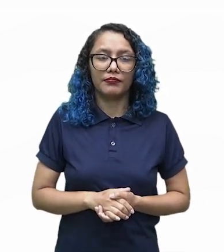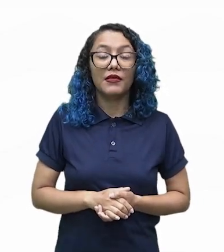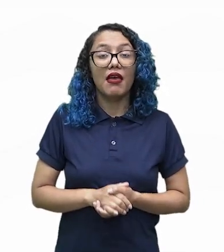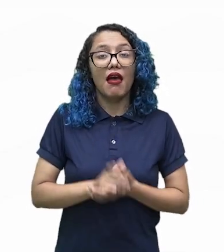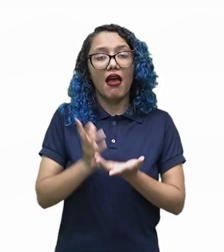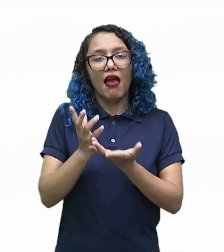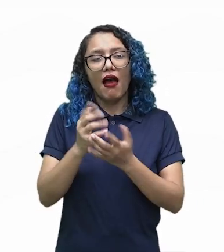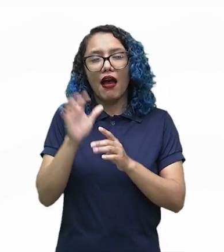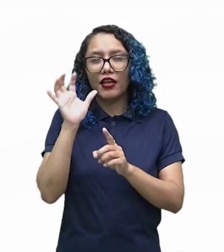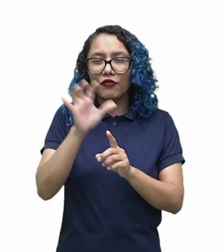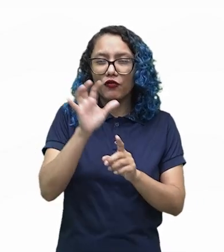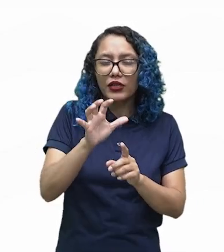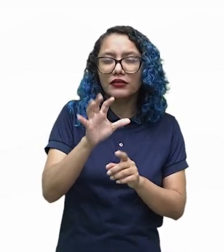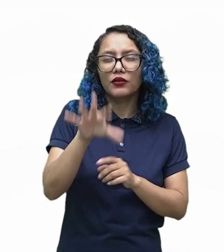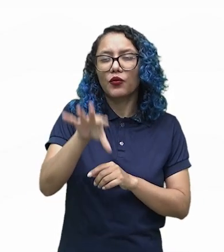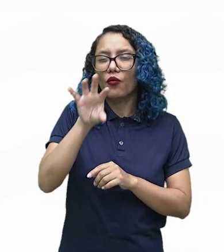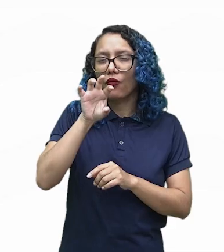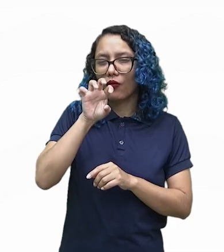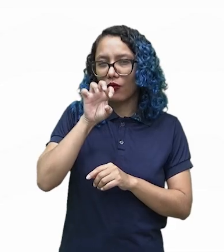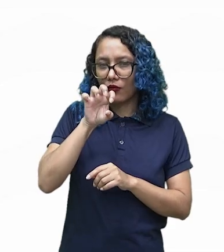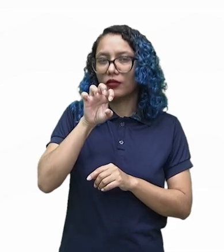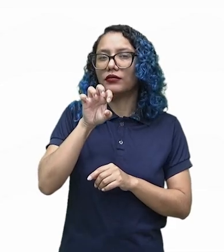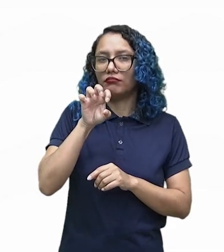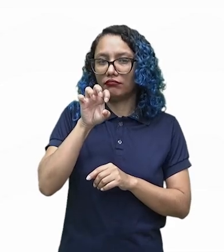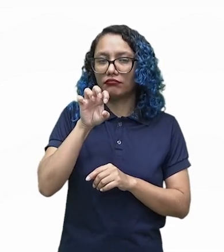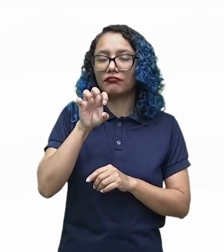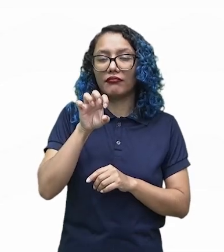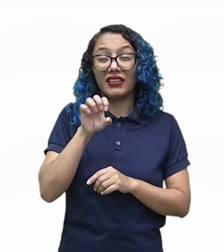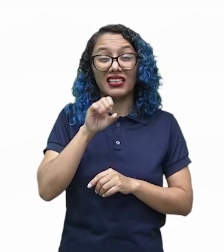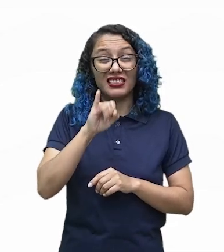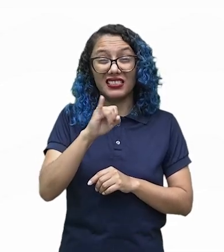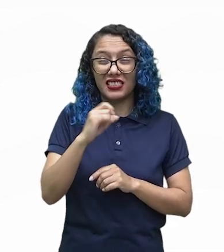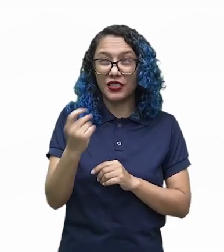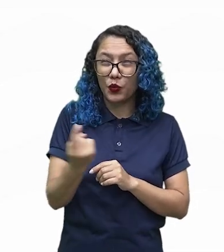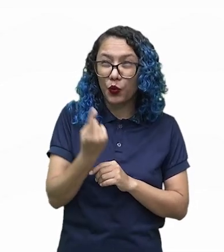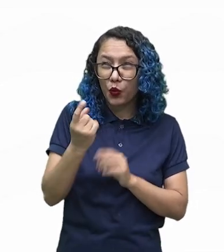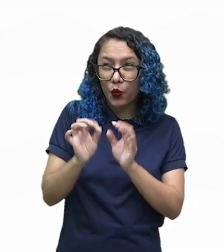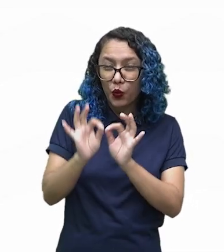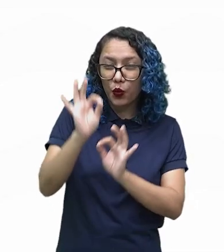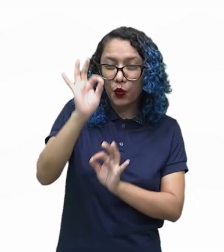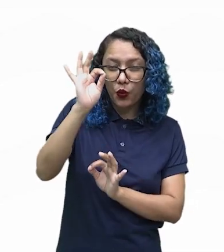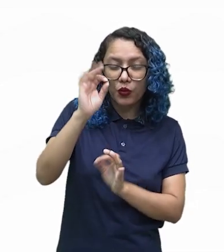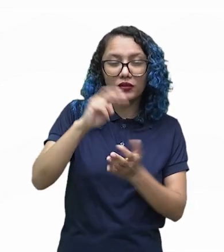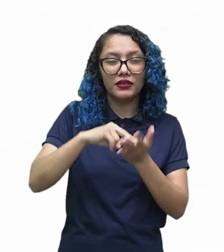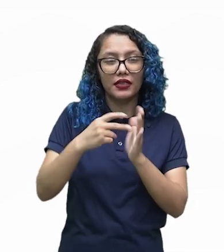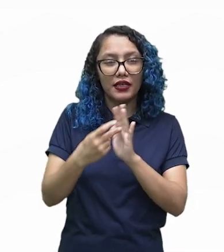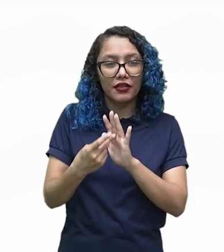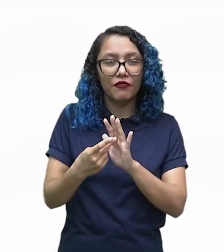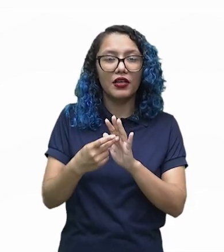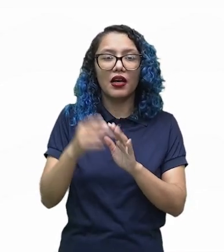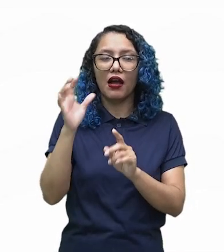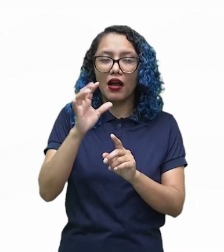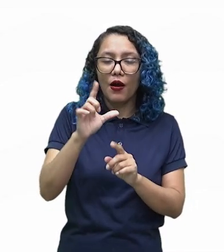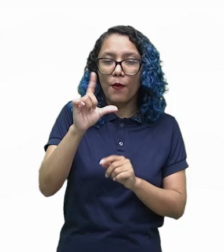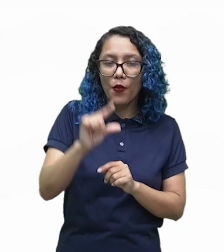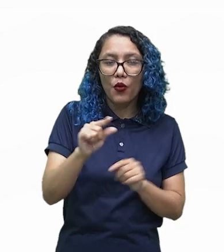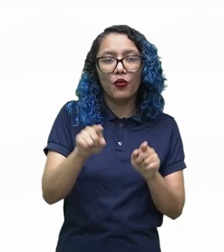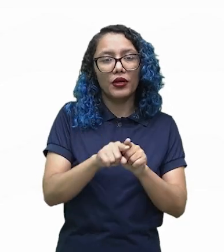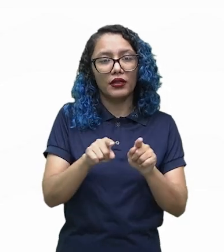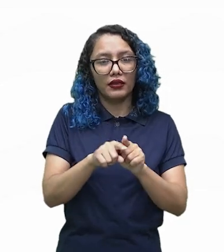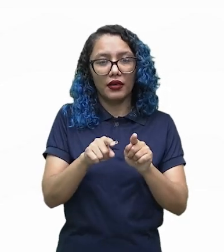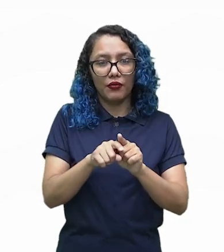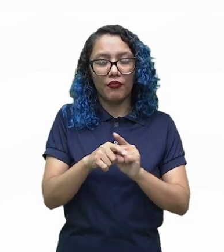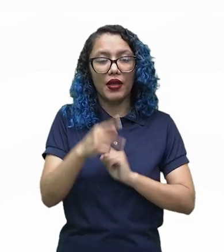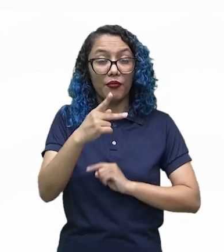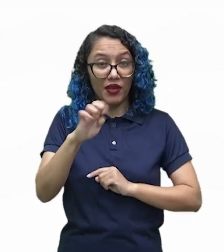Principalmente a pressão atmosférica, tá? Então, quanto maior a altitude, menor a pressão e menor o ponto de ebulição.